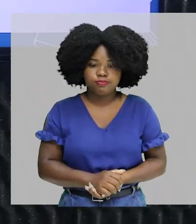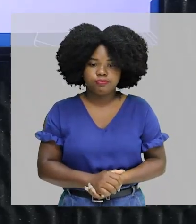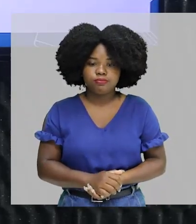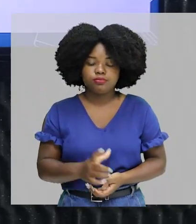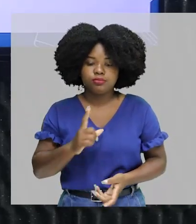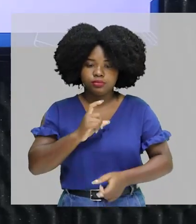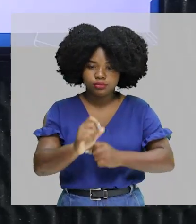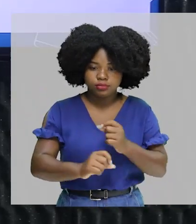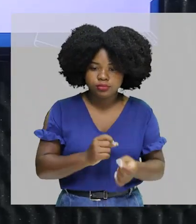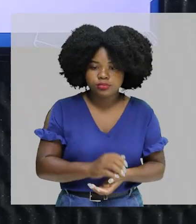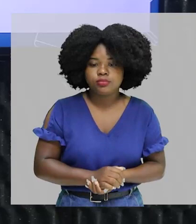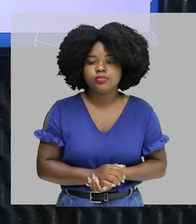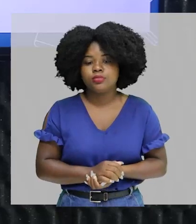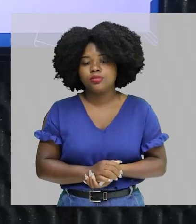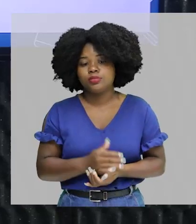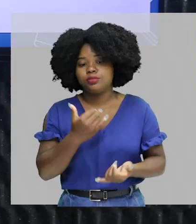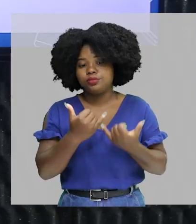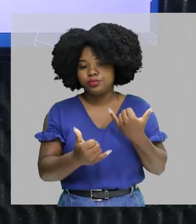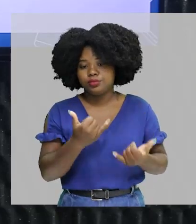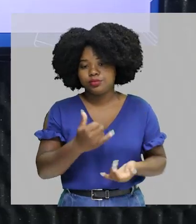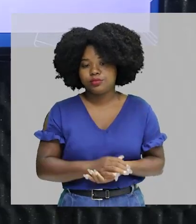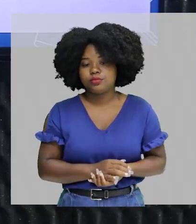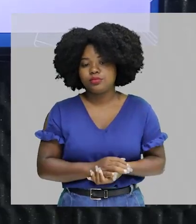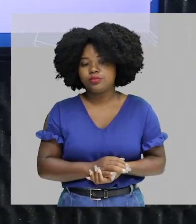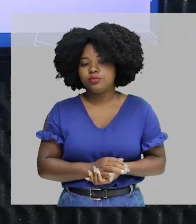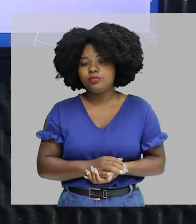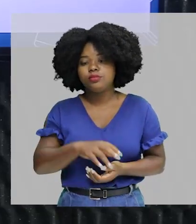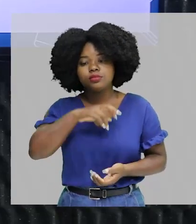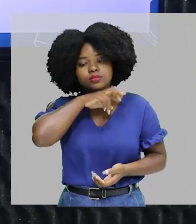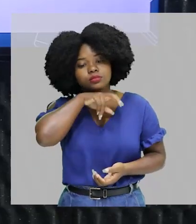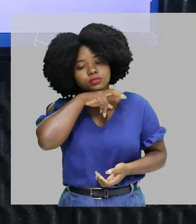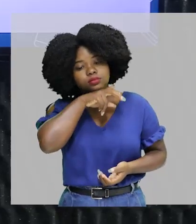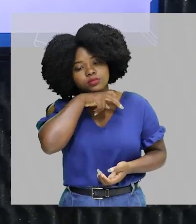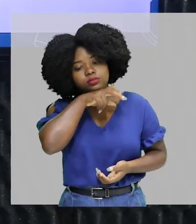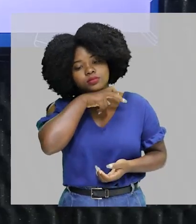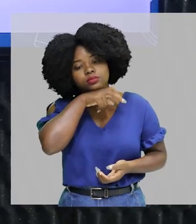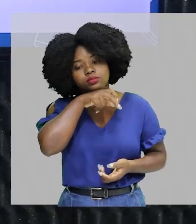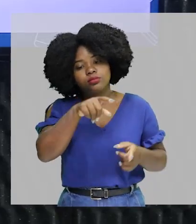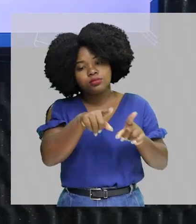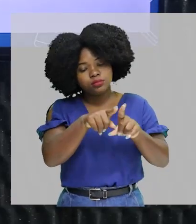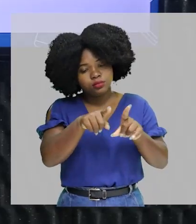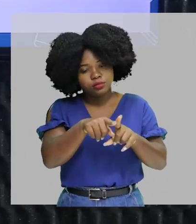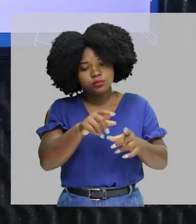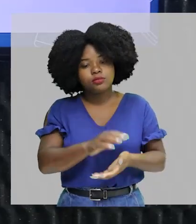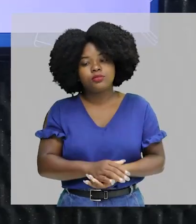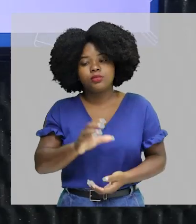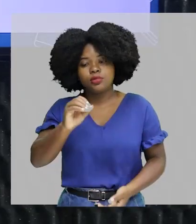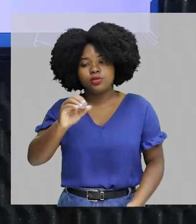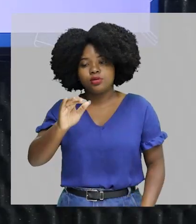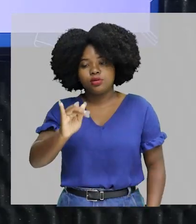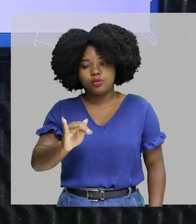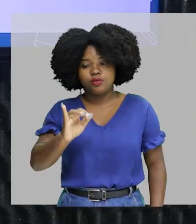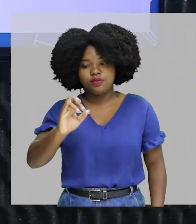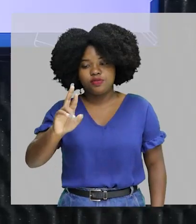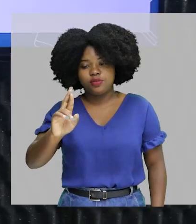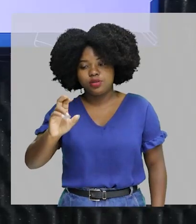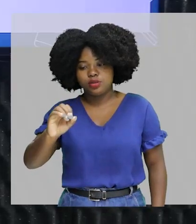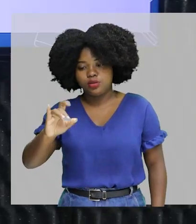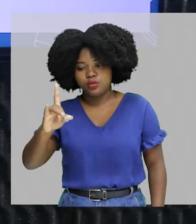os equinodermos que são semelhantes à cobra, ok? São os ofiuroides.